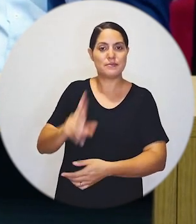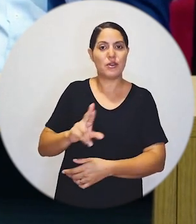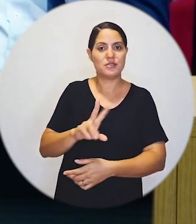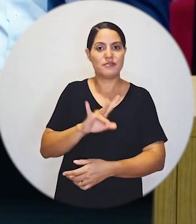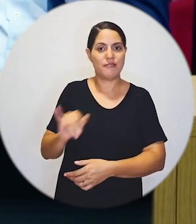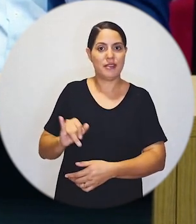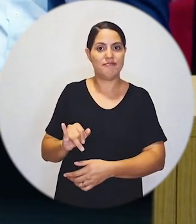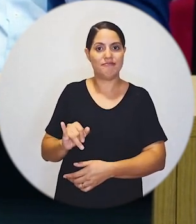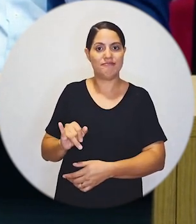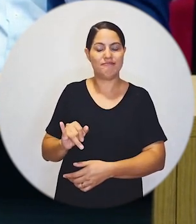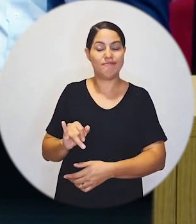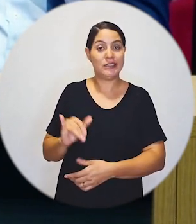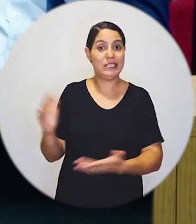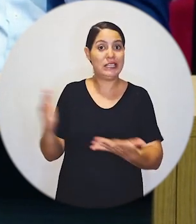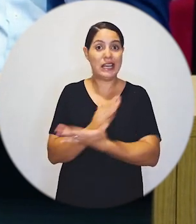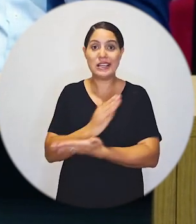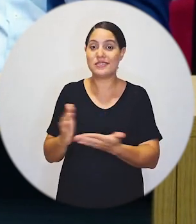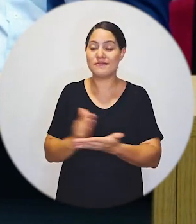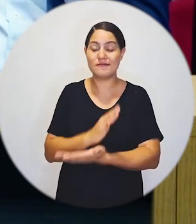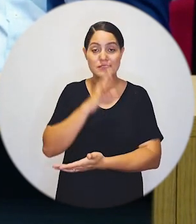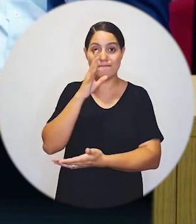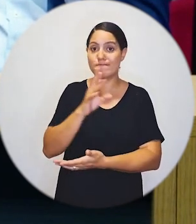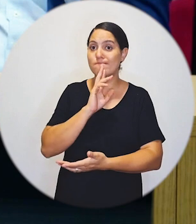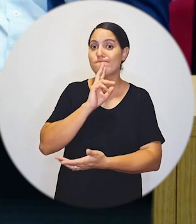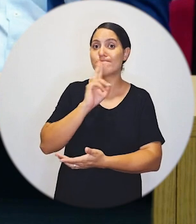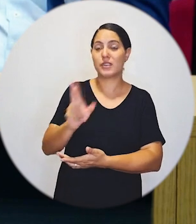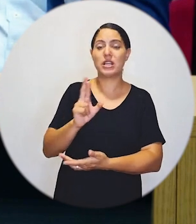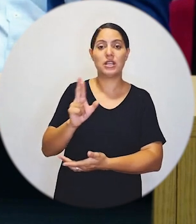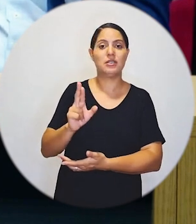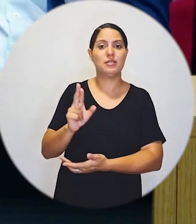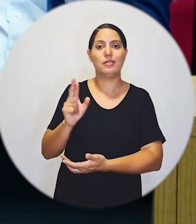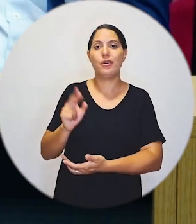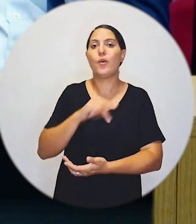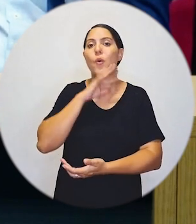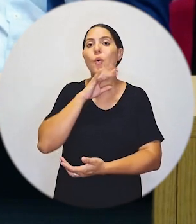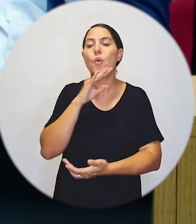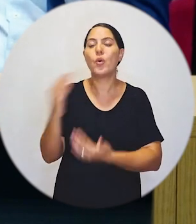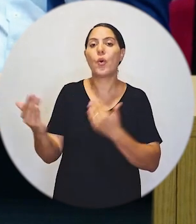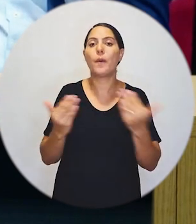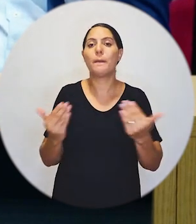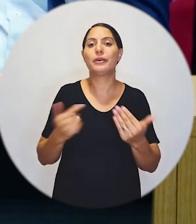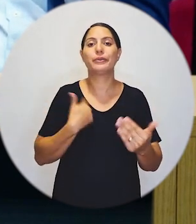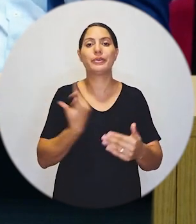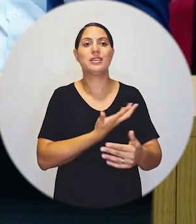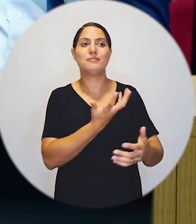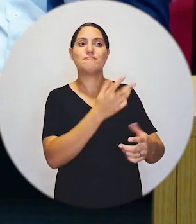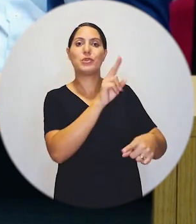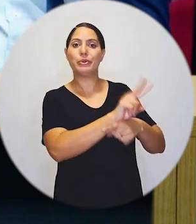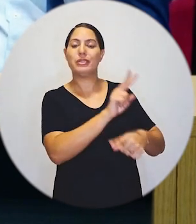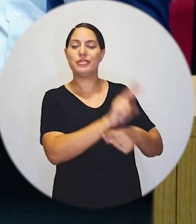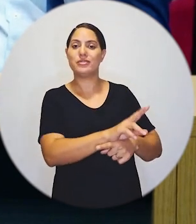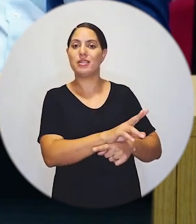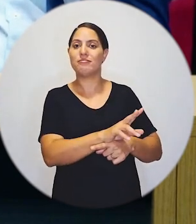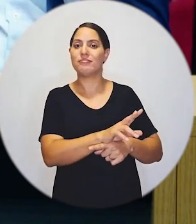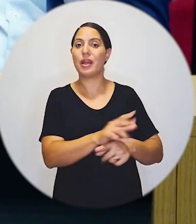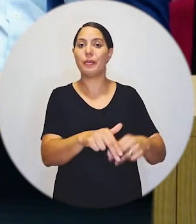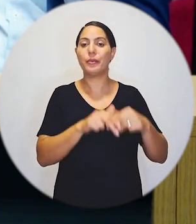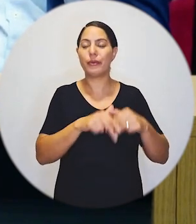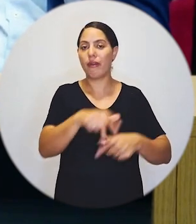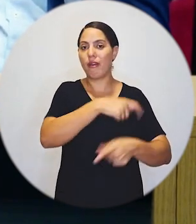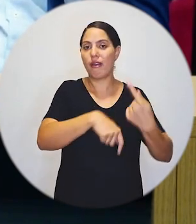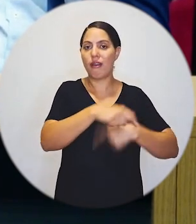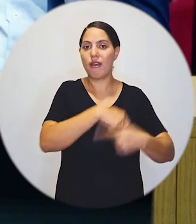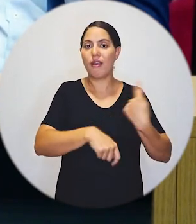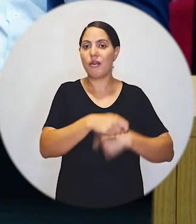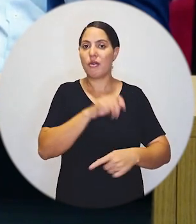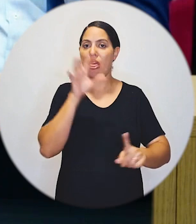E provavelmente uma consequência desfavorável àquela categoria que eu pretendo proteger quando eu interfiro na